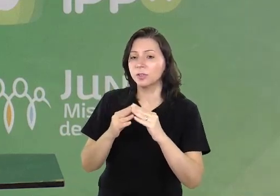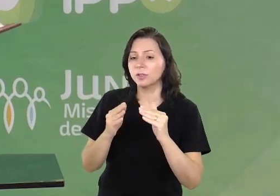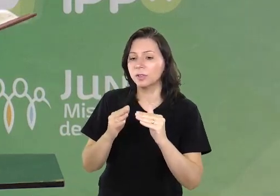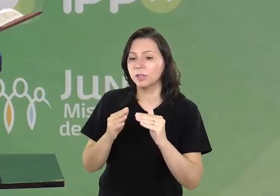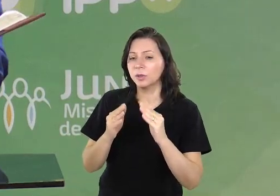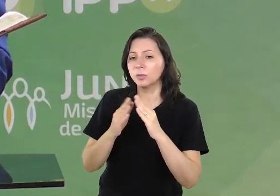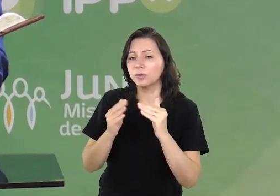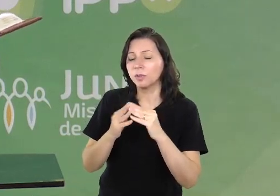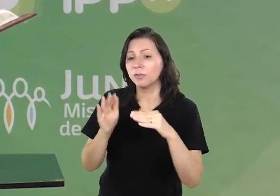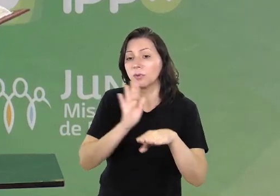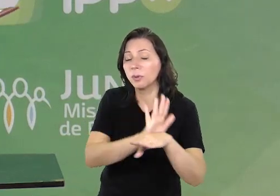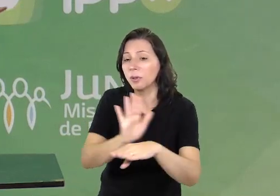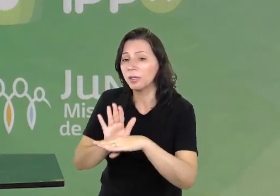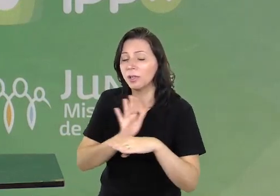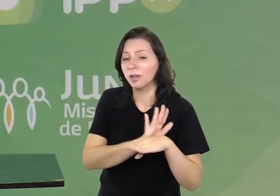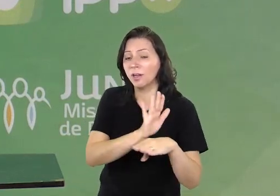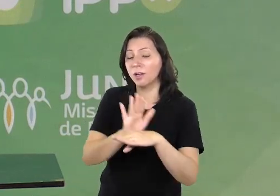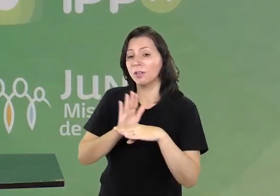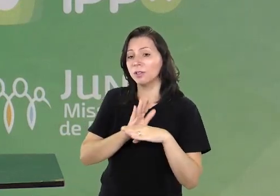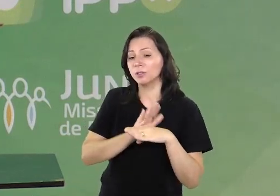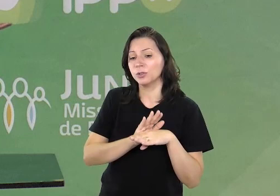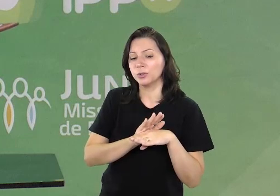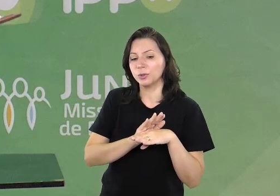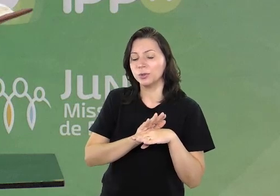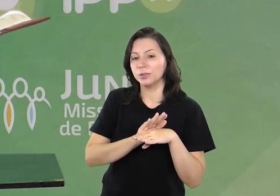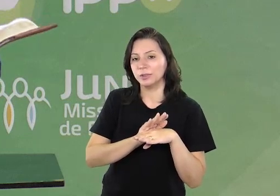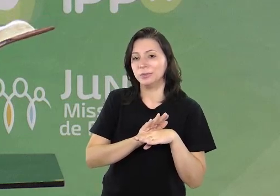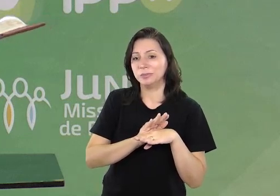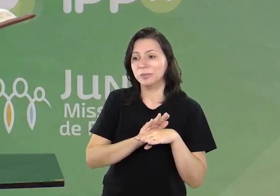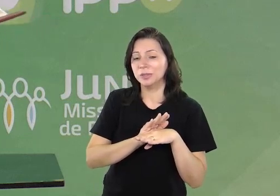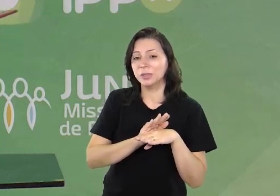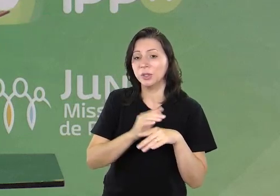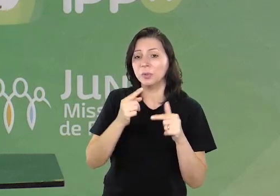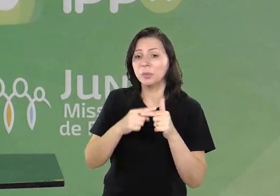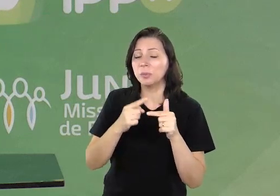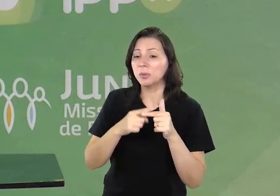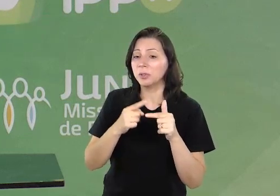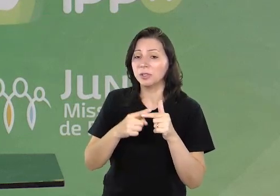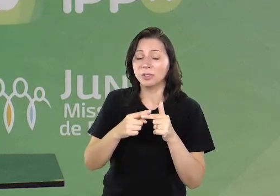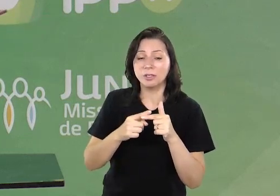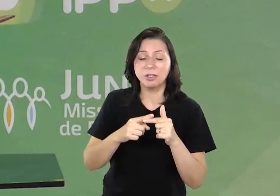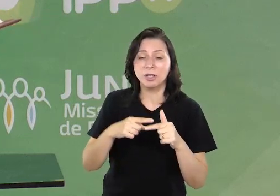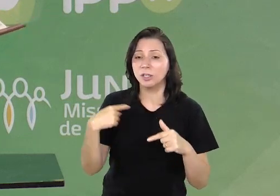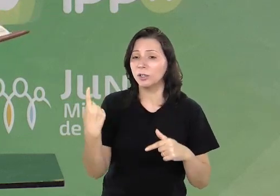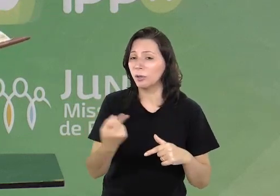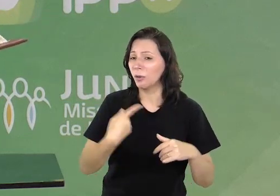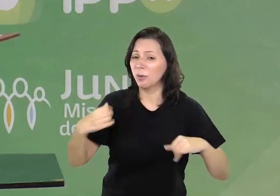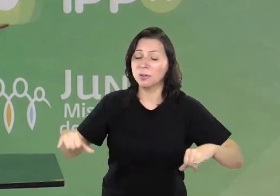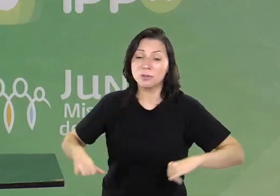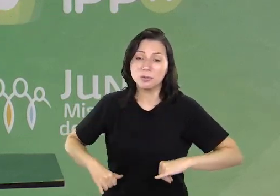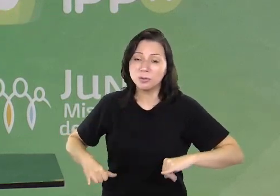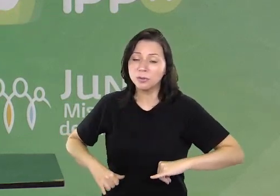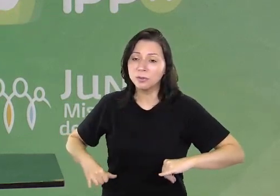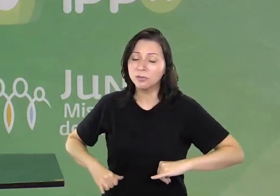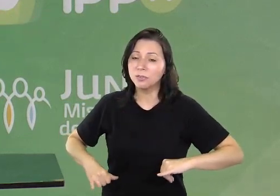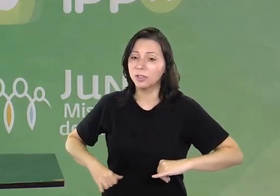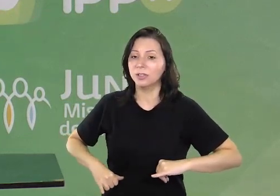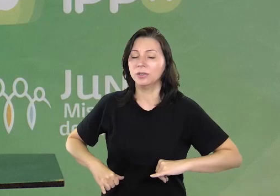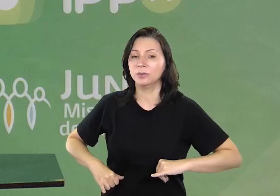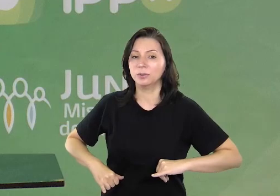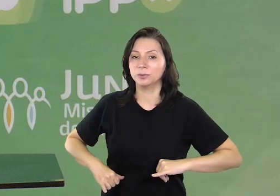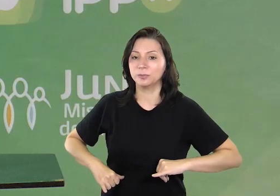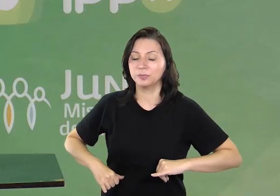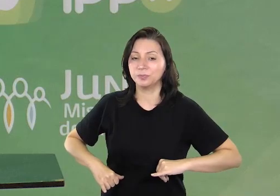mas mais terceiro lugar quarta mensagem que eu gostaria de trazer aqui como ele não conseguiu